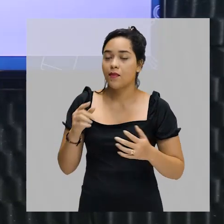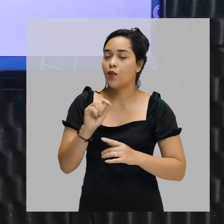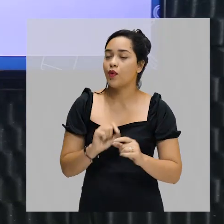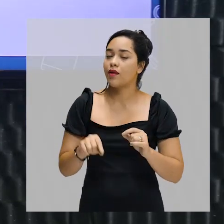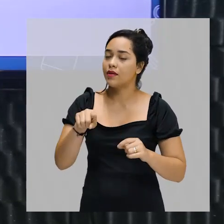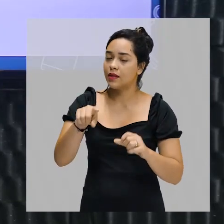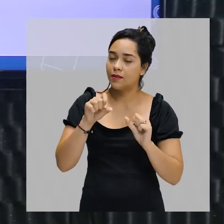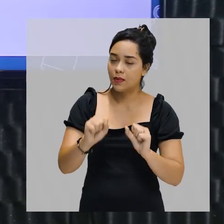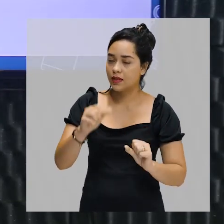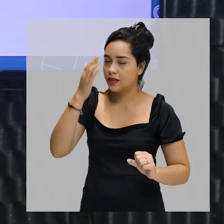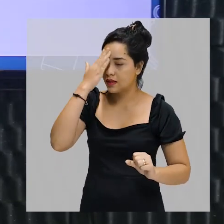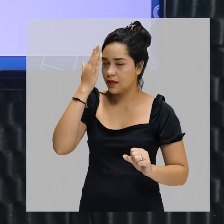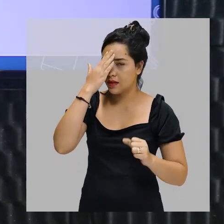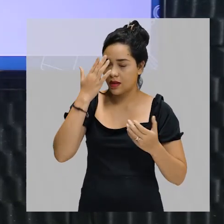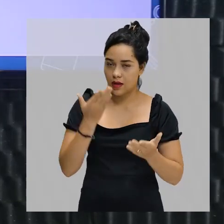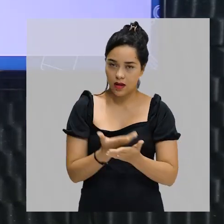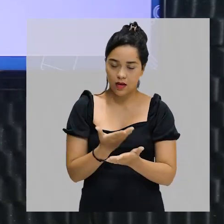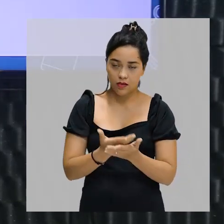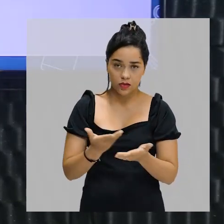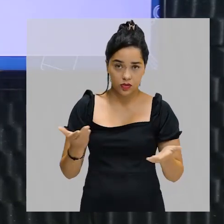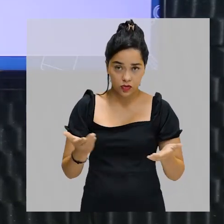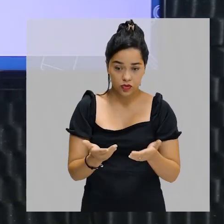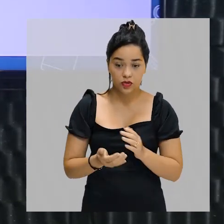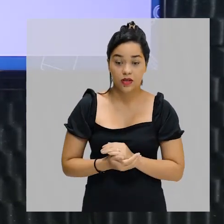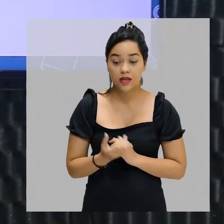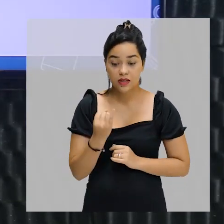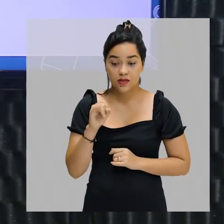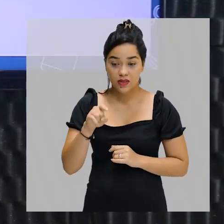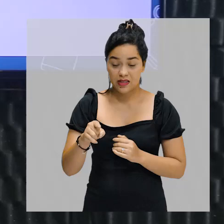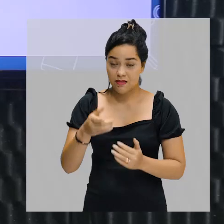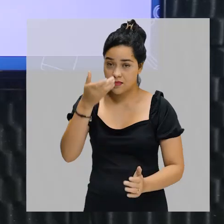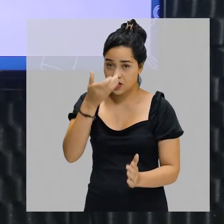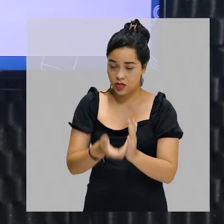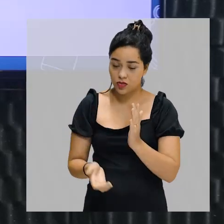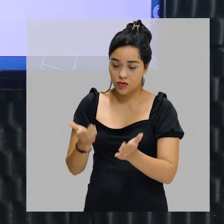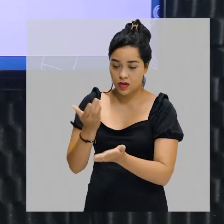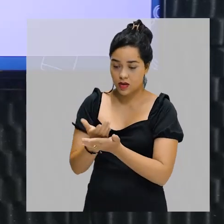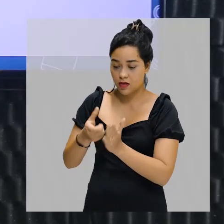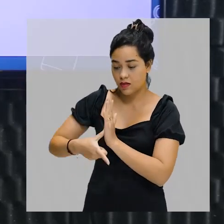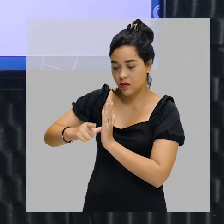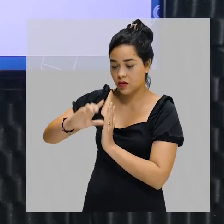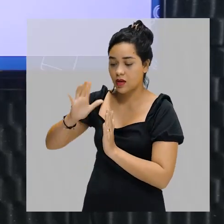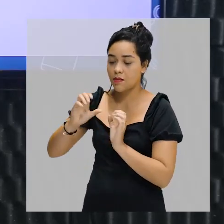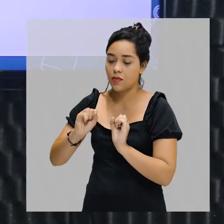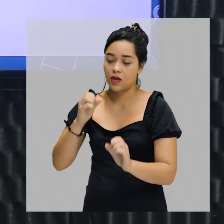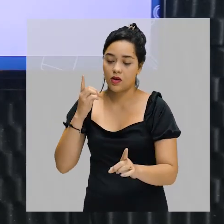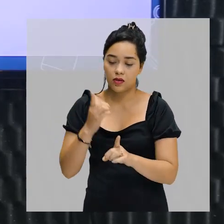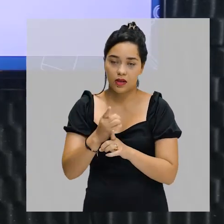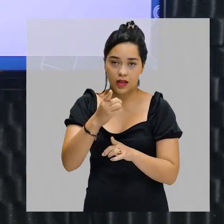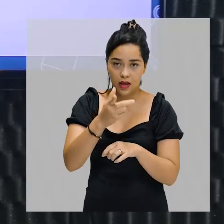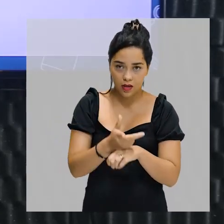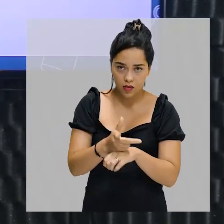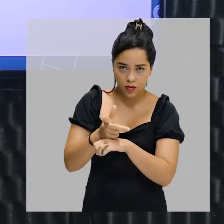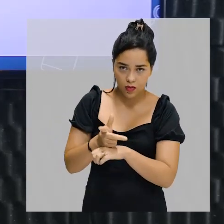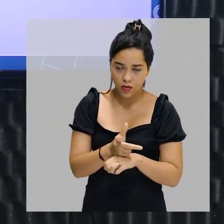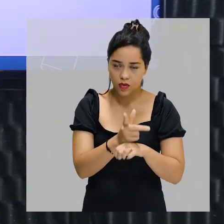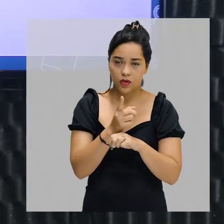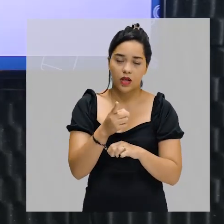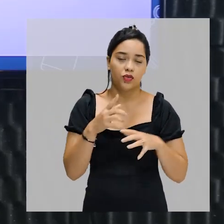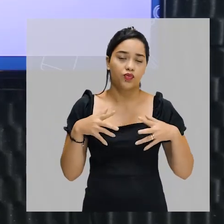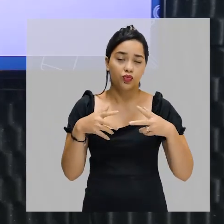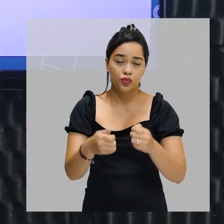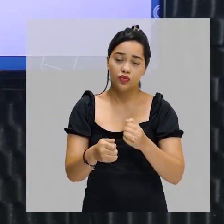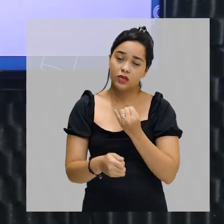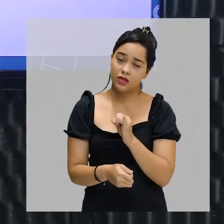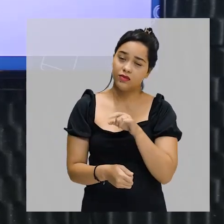você consiga entender bem a aula de hoje. Se você tiver perdido as aulas anteriores, você encontra lá na plataforma Gonçalves Dias todo o material, certo? Se